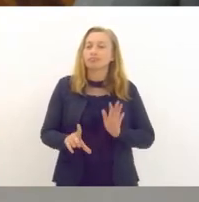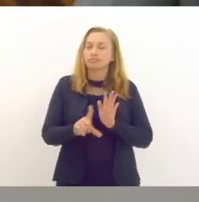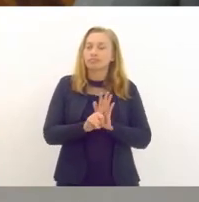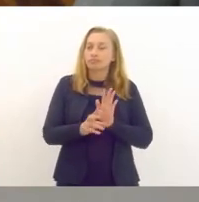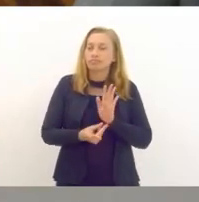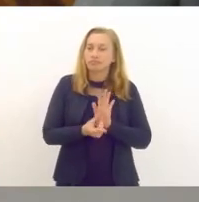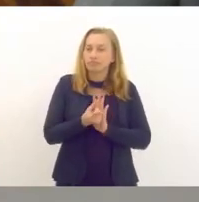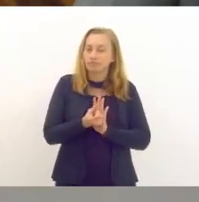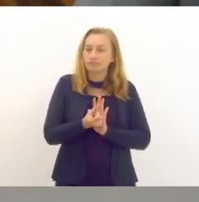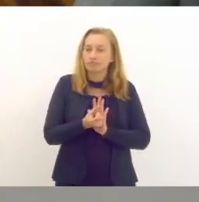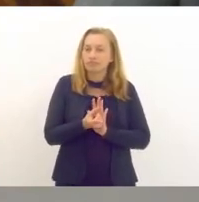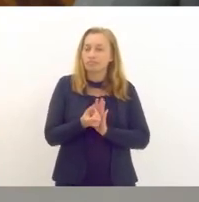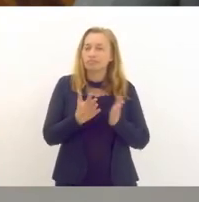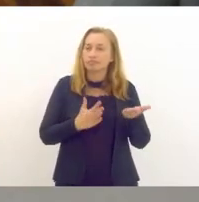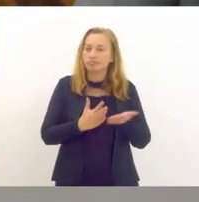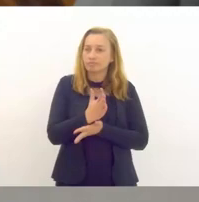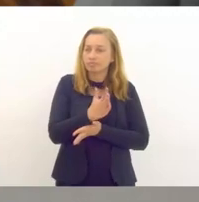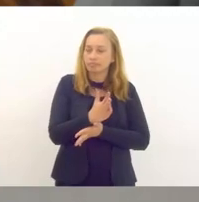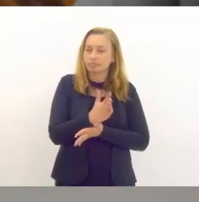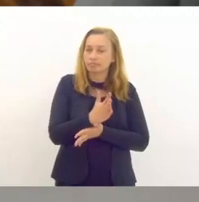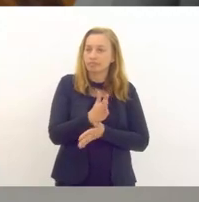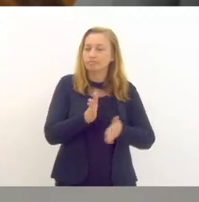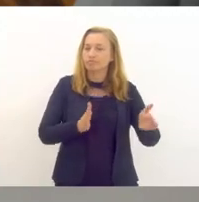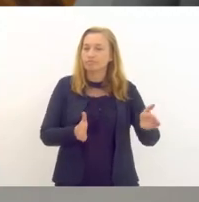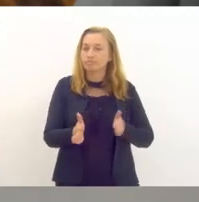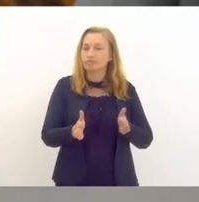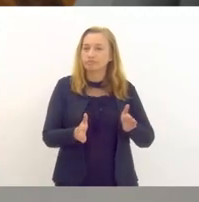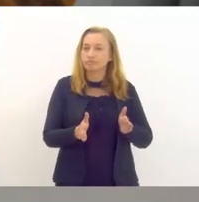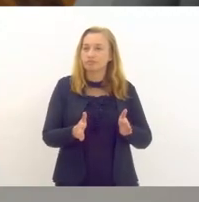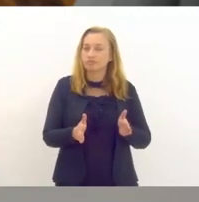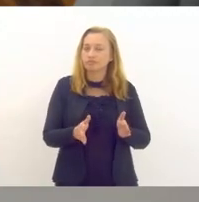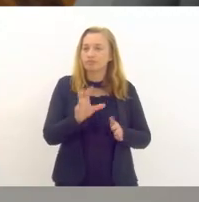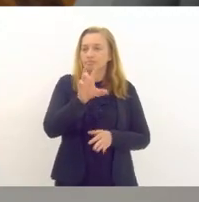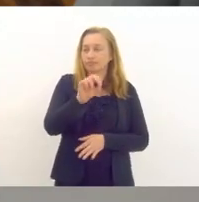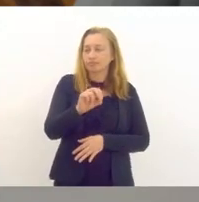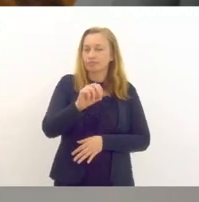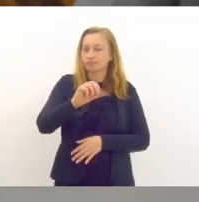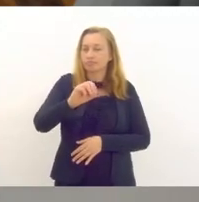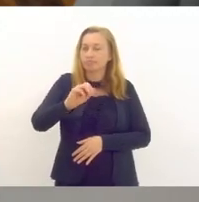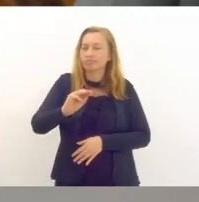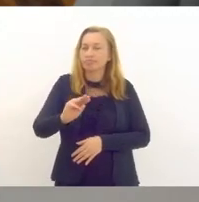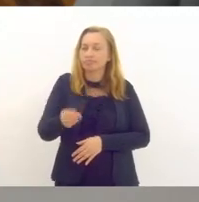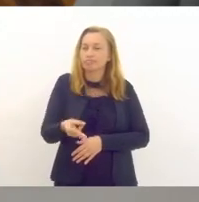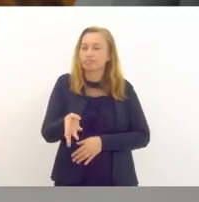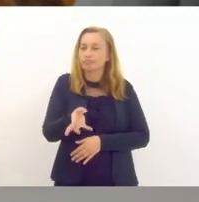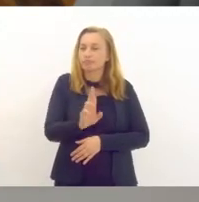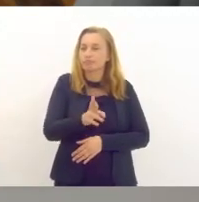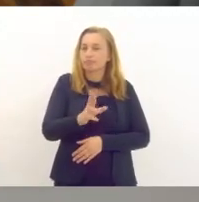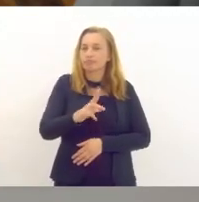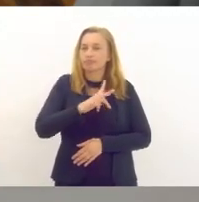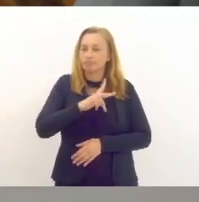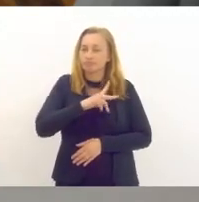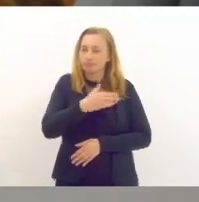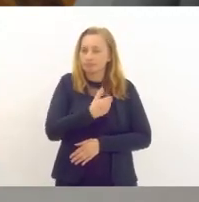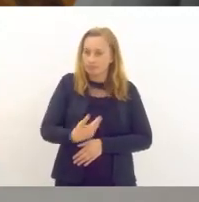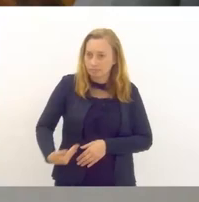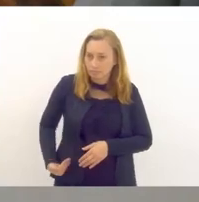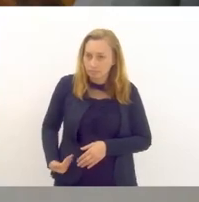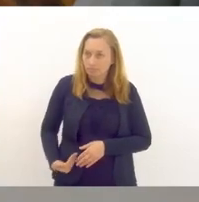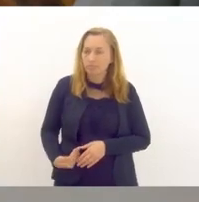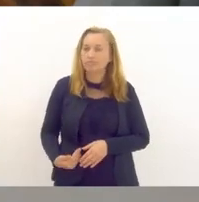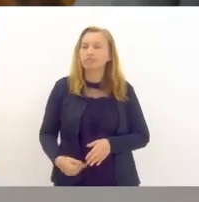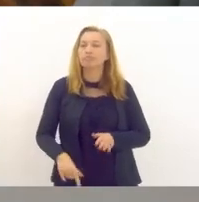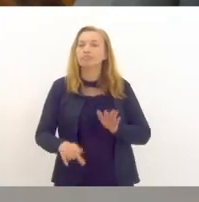aprovada a previsão de receita era de 50 bilhões de reais então o próprio governo na